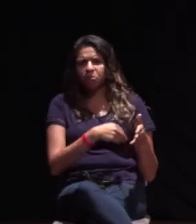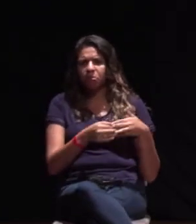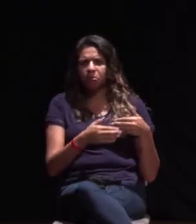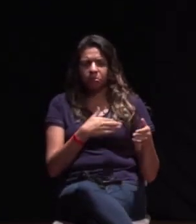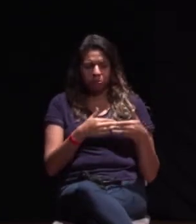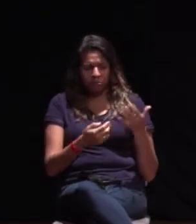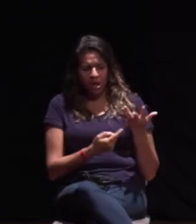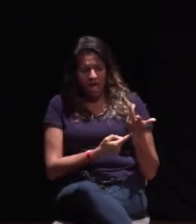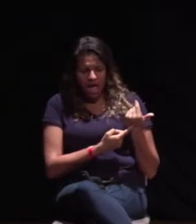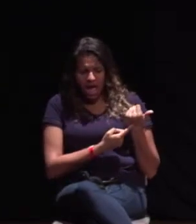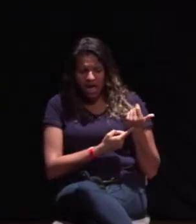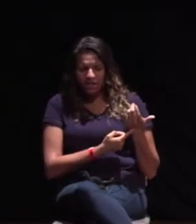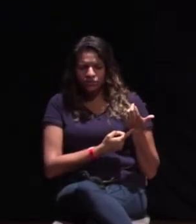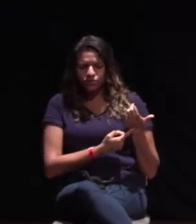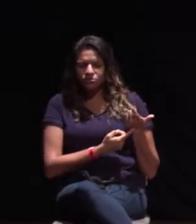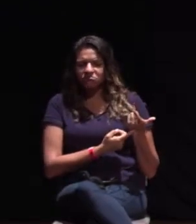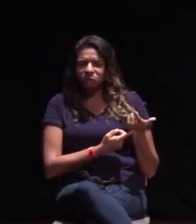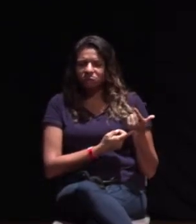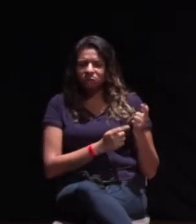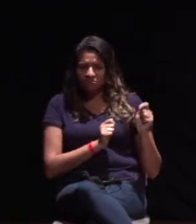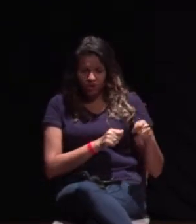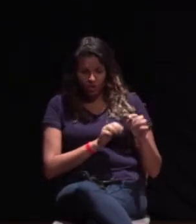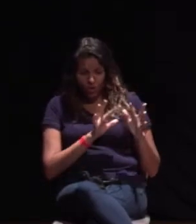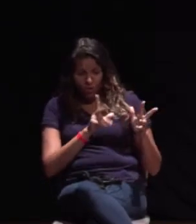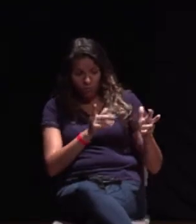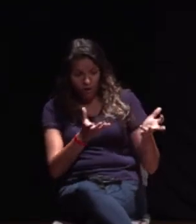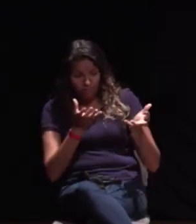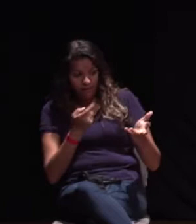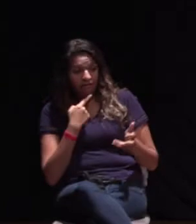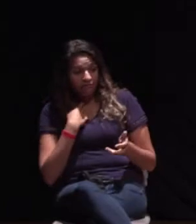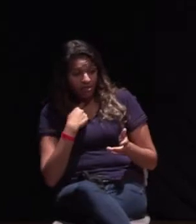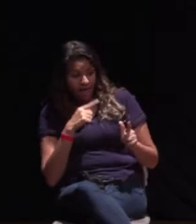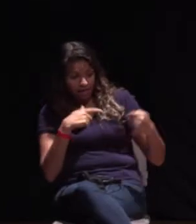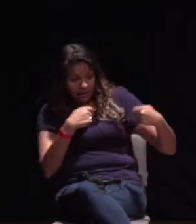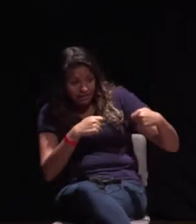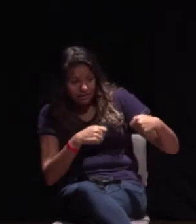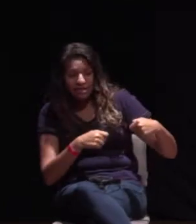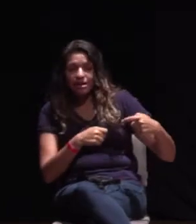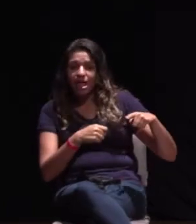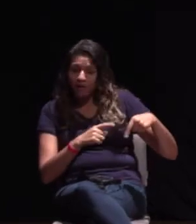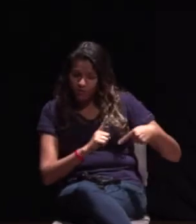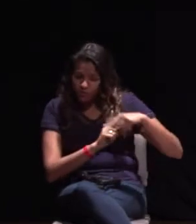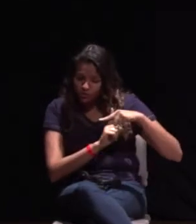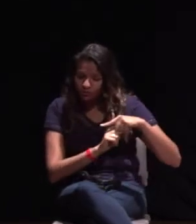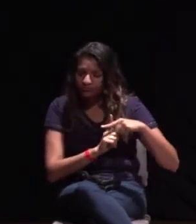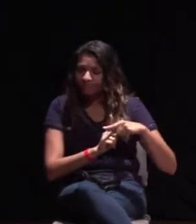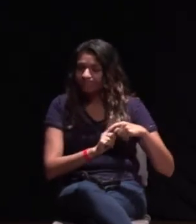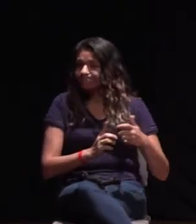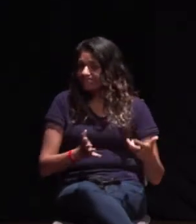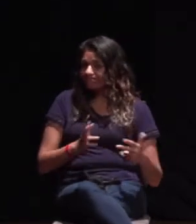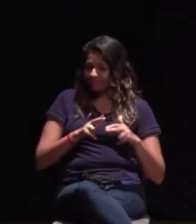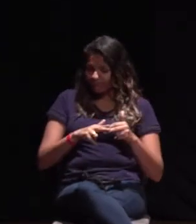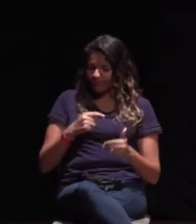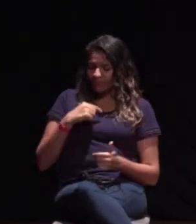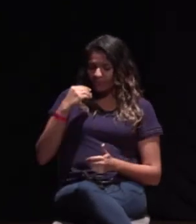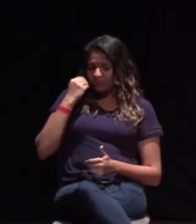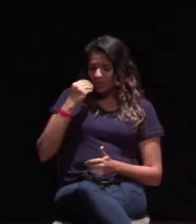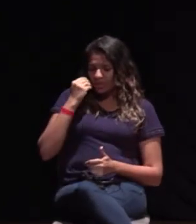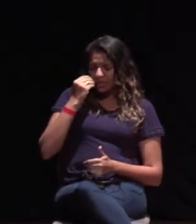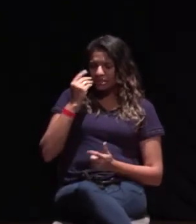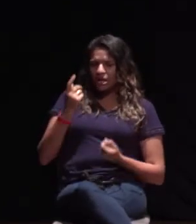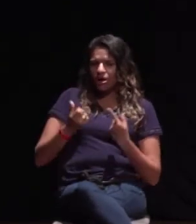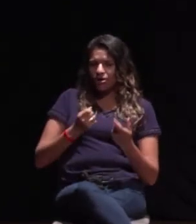ela necessariamente é uma coisa desejada, necessária, positiva. Então, essa experiência de recusa, para mim, foi